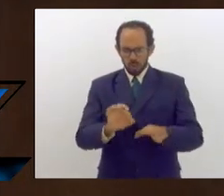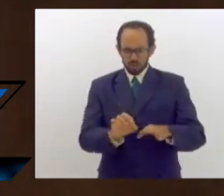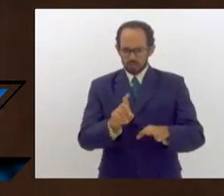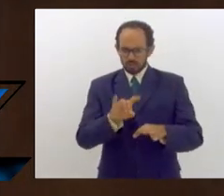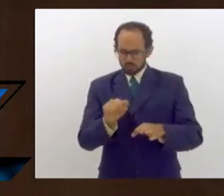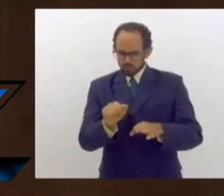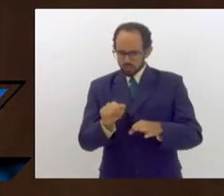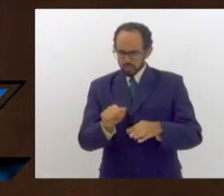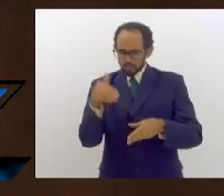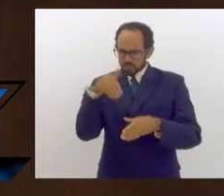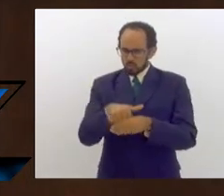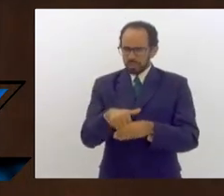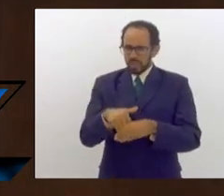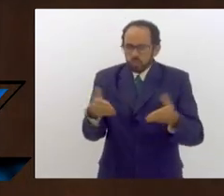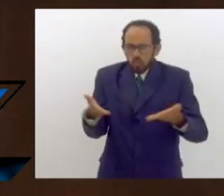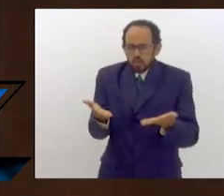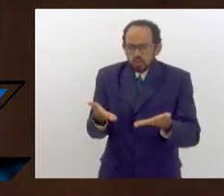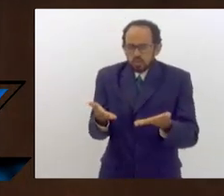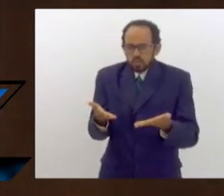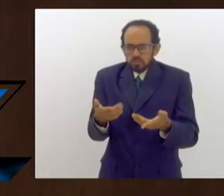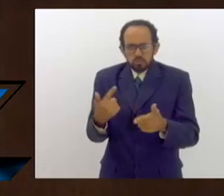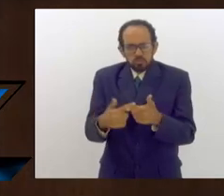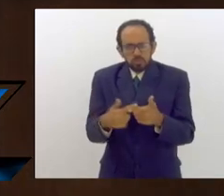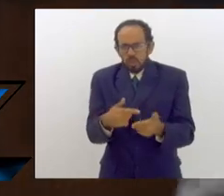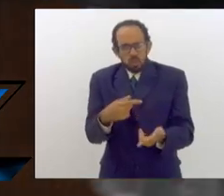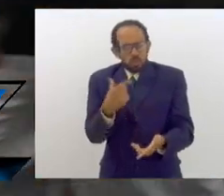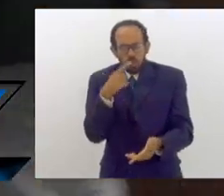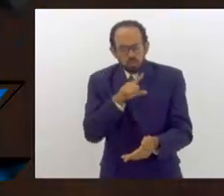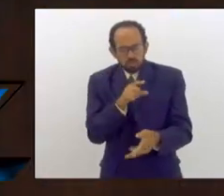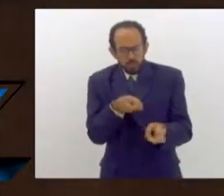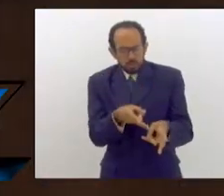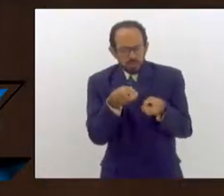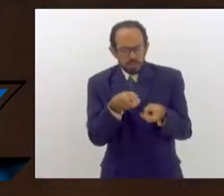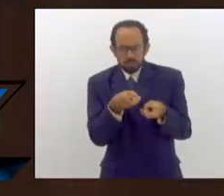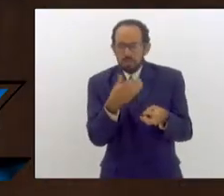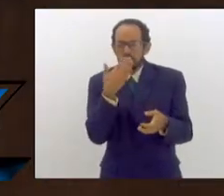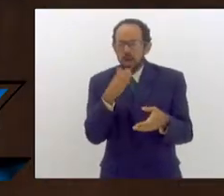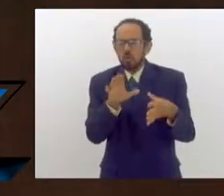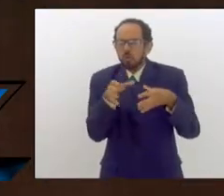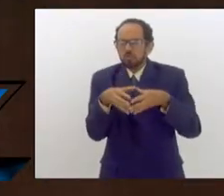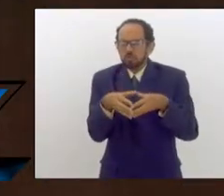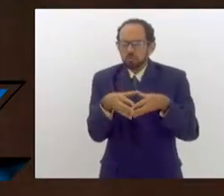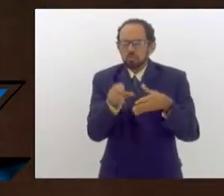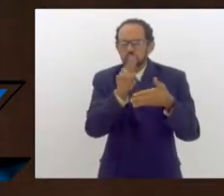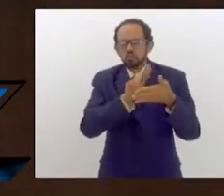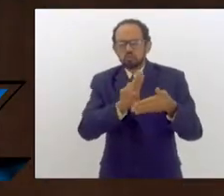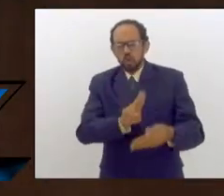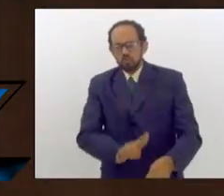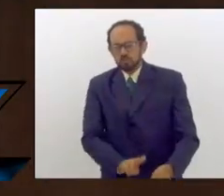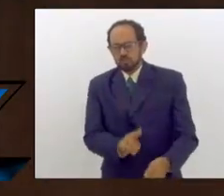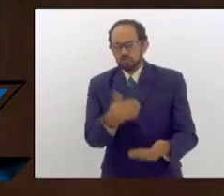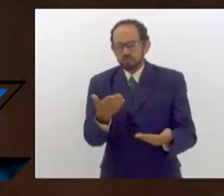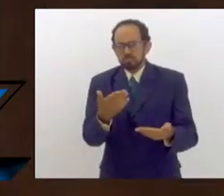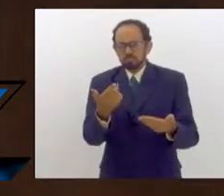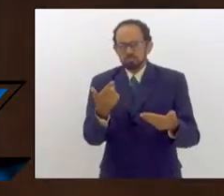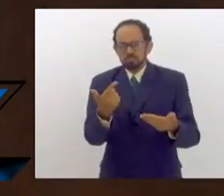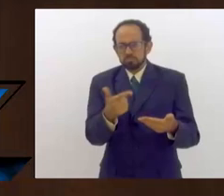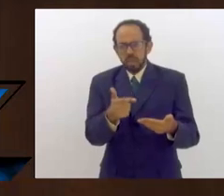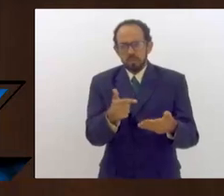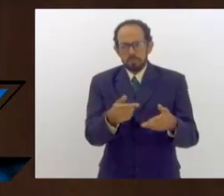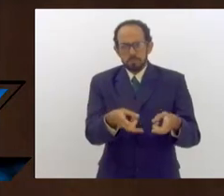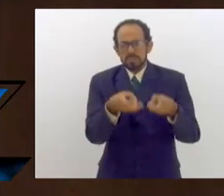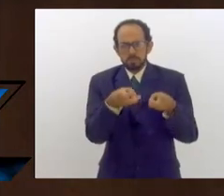votada hoje porque eu não consegui aqui ver que comissão é essa os nomes ou seja não tá seguindo os trâmites aqui